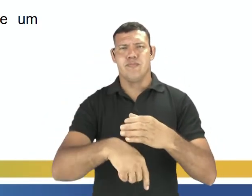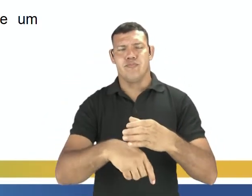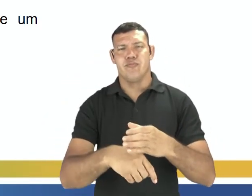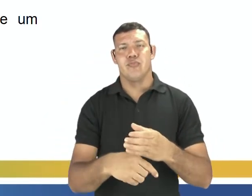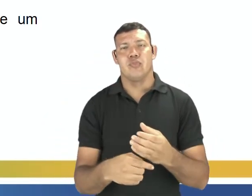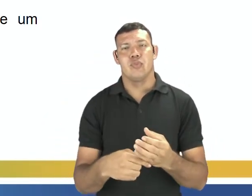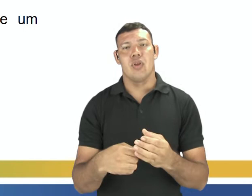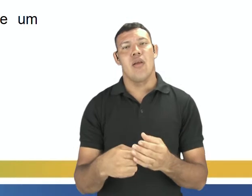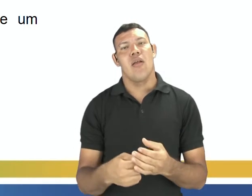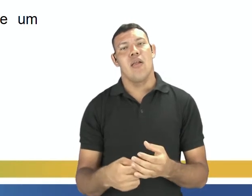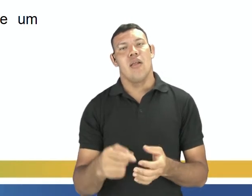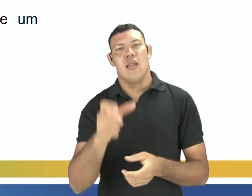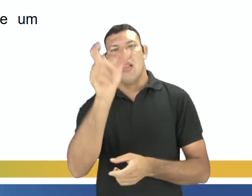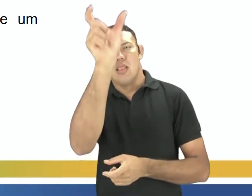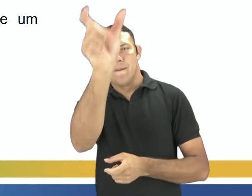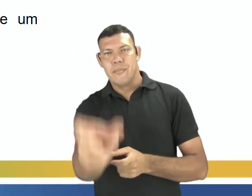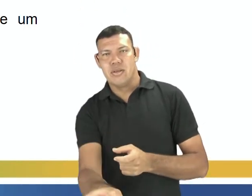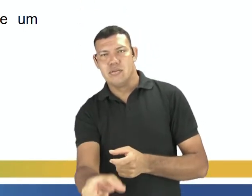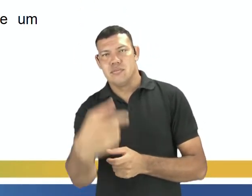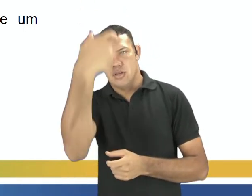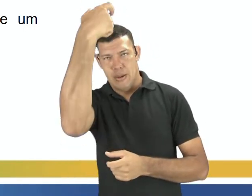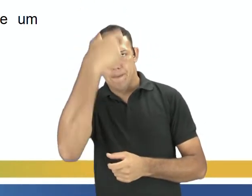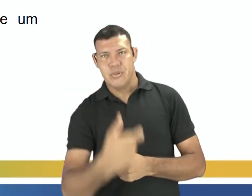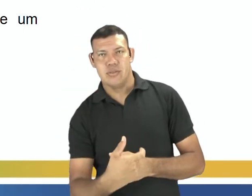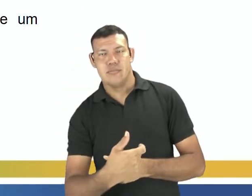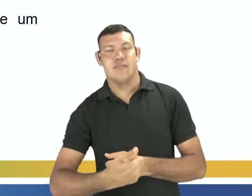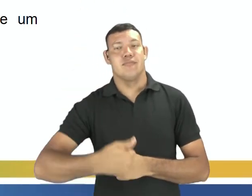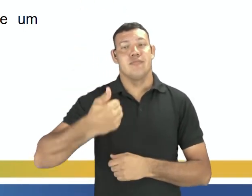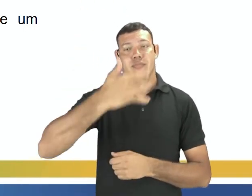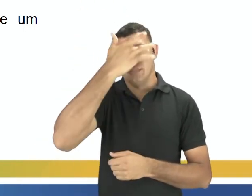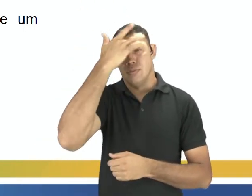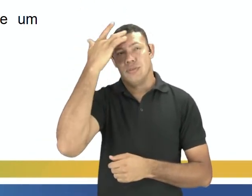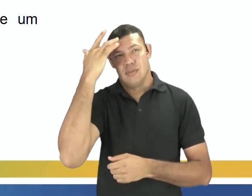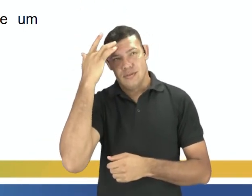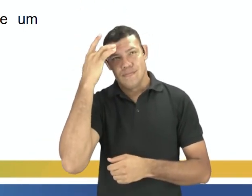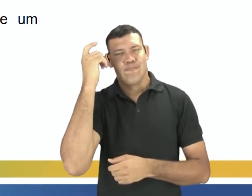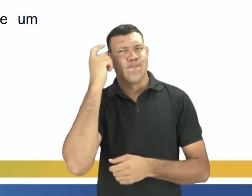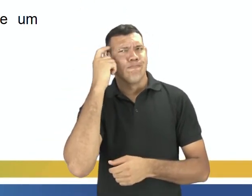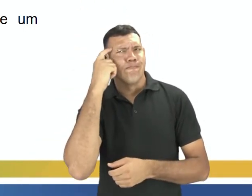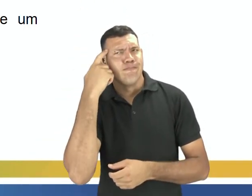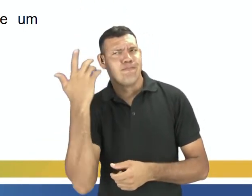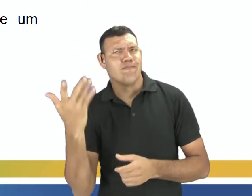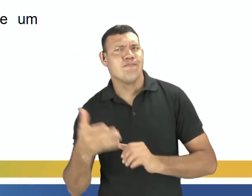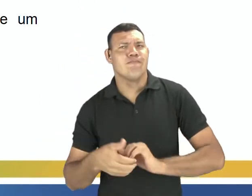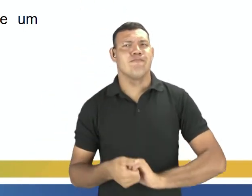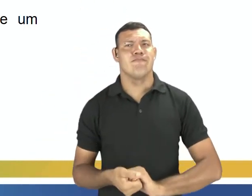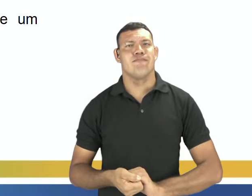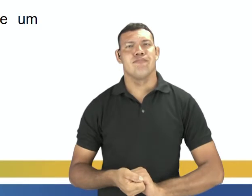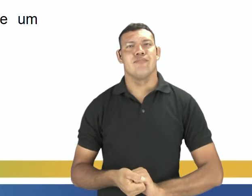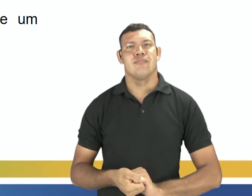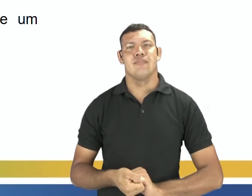destinatário, geralmente é escrito em primeira pessoa. E aí, o que vocês acham? Vocês acham que